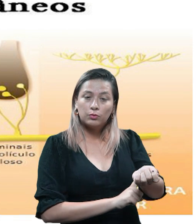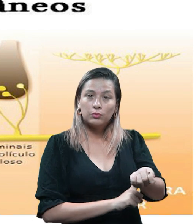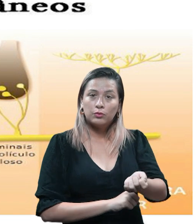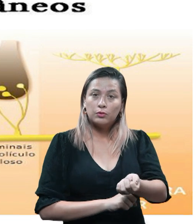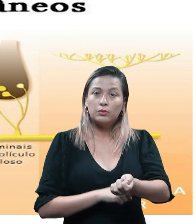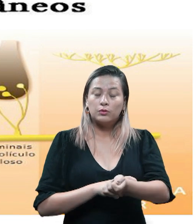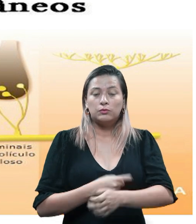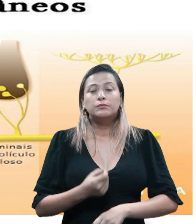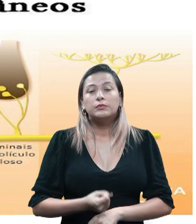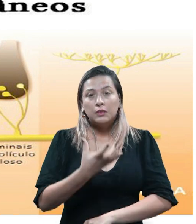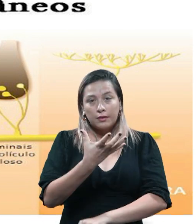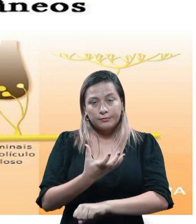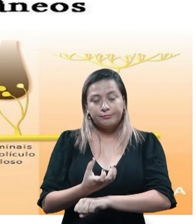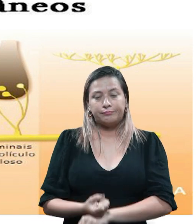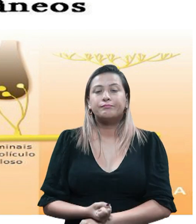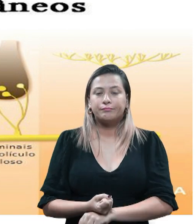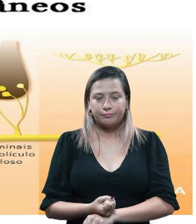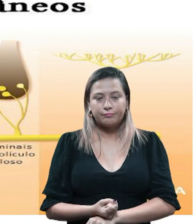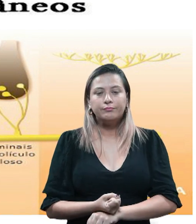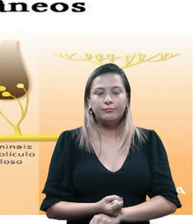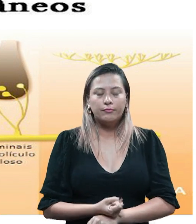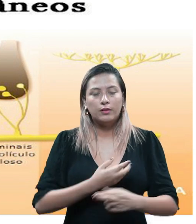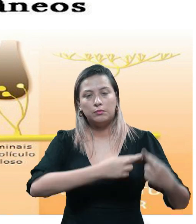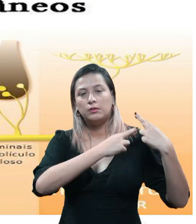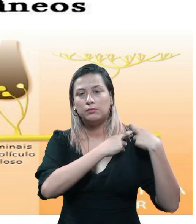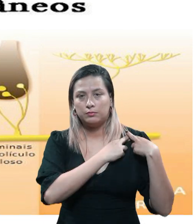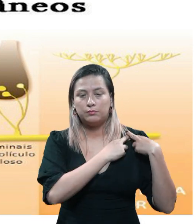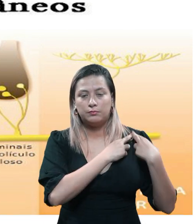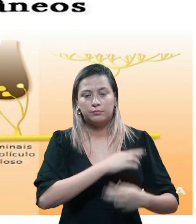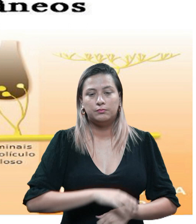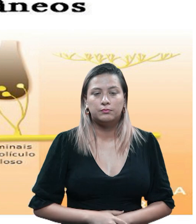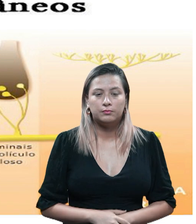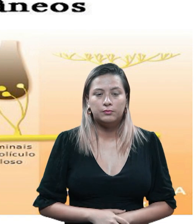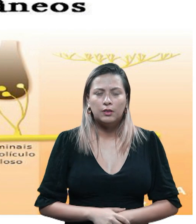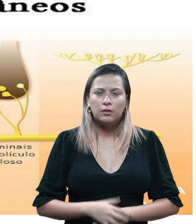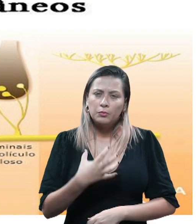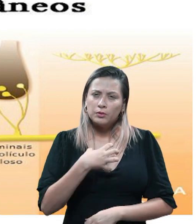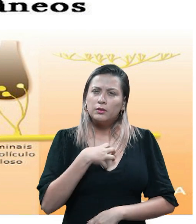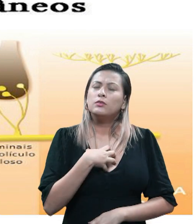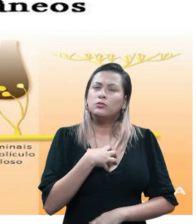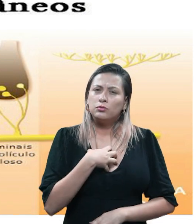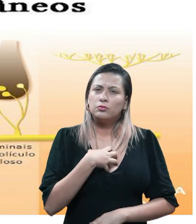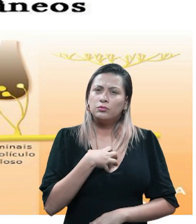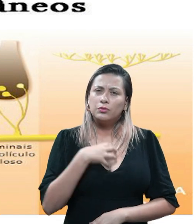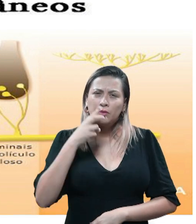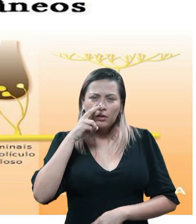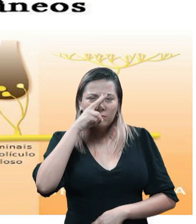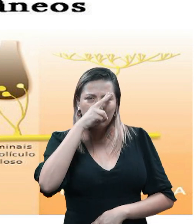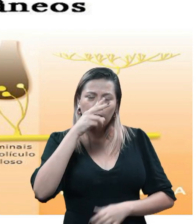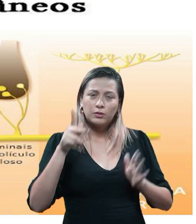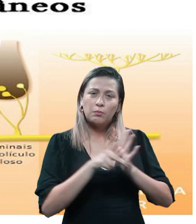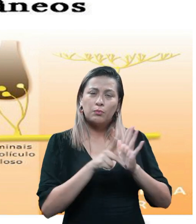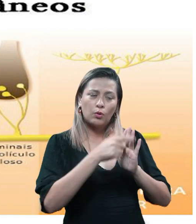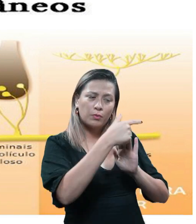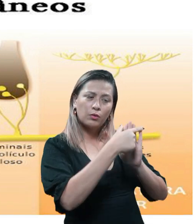receptores cutâneos. Vai ter os receptores responsáveis pela sensibilidade à pressão, ao tato